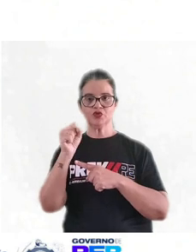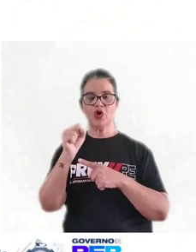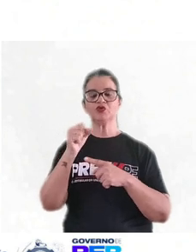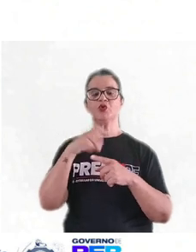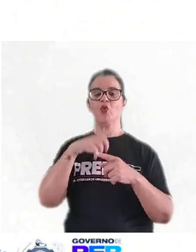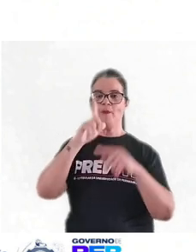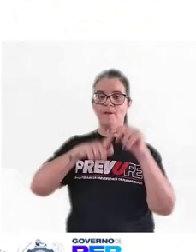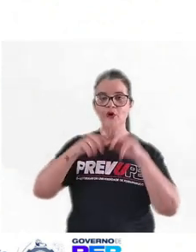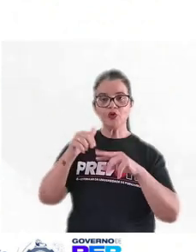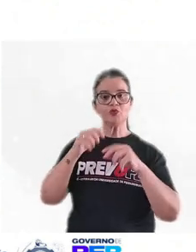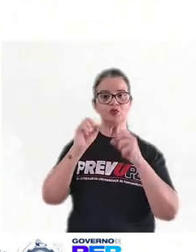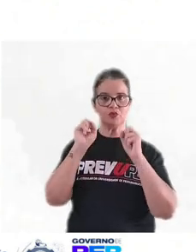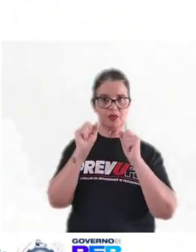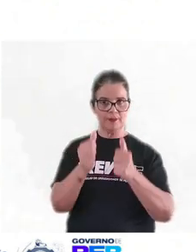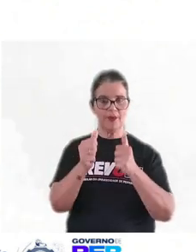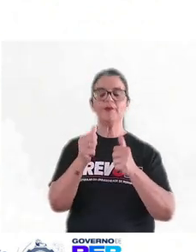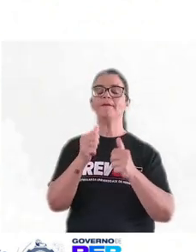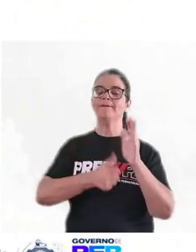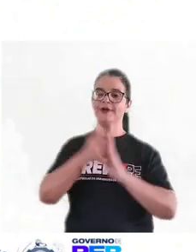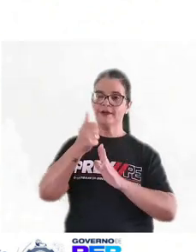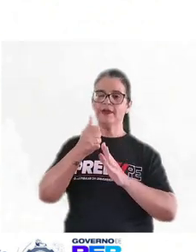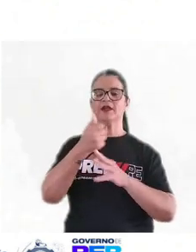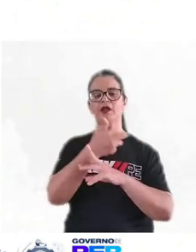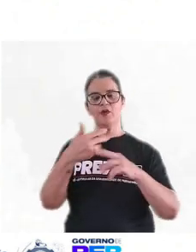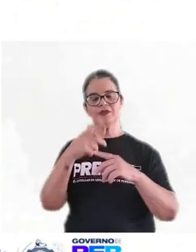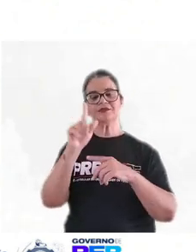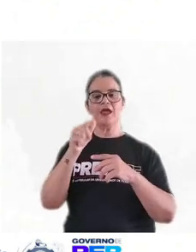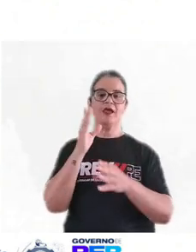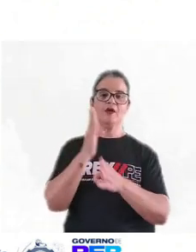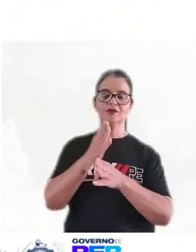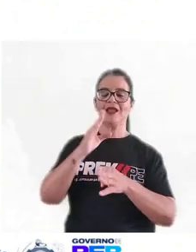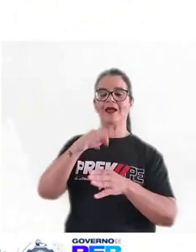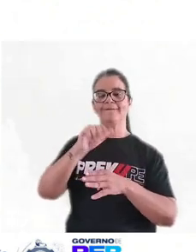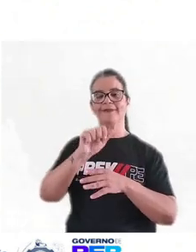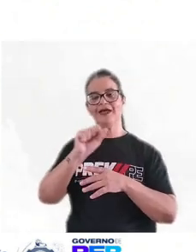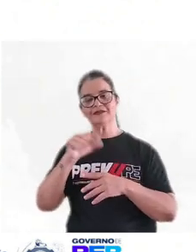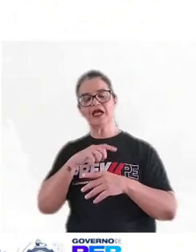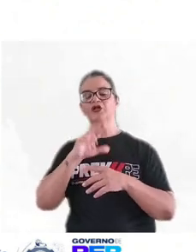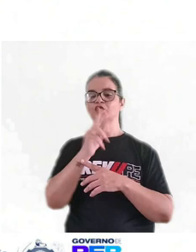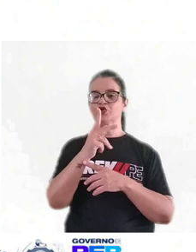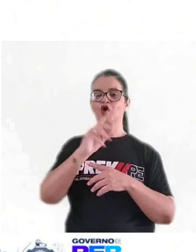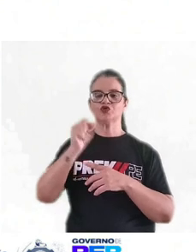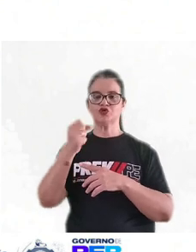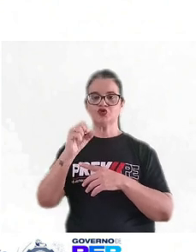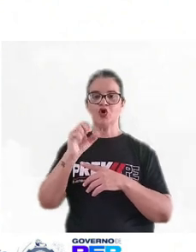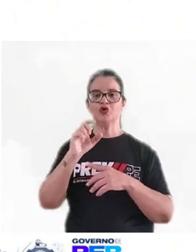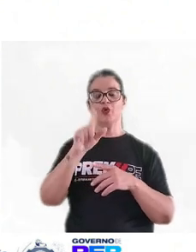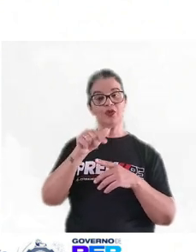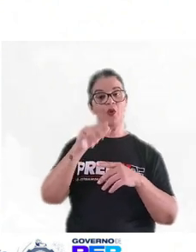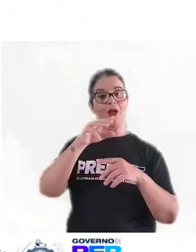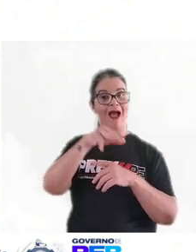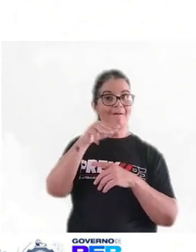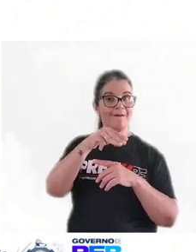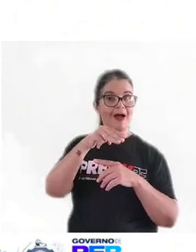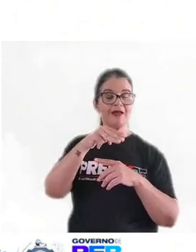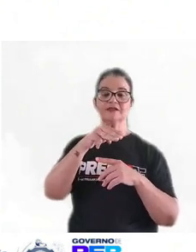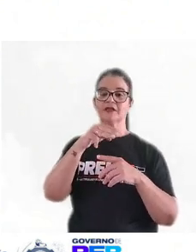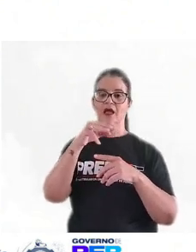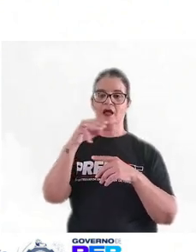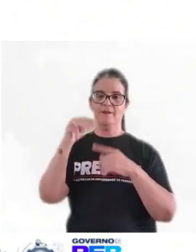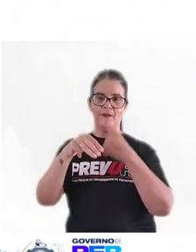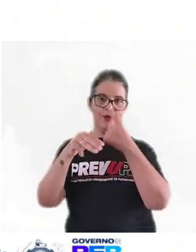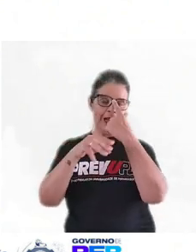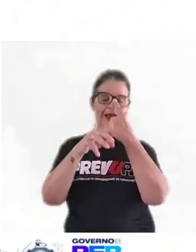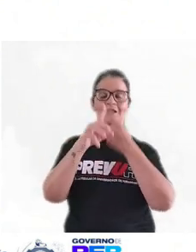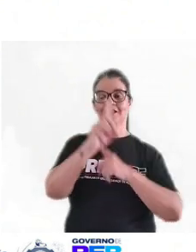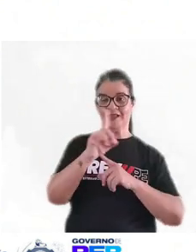cloreto de sódio como produto. Tá bom? Então, o primeiro passo é determinar a massa molar do hidróxido de sódio. Então, a massa molar